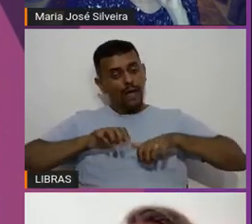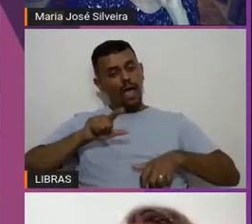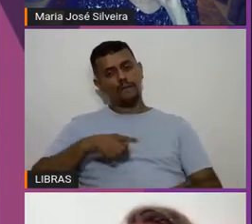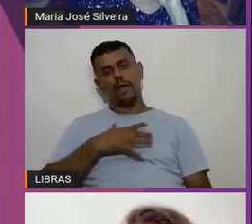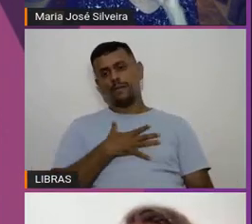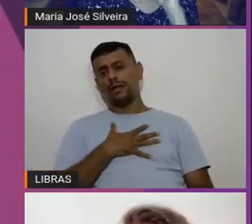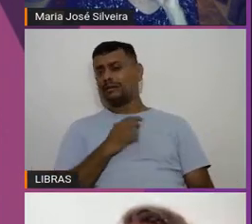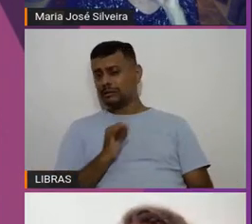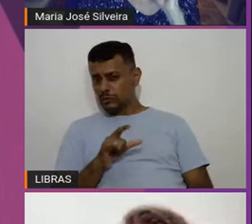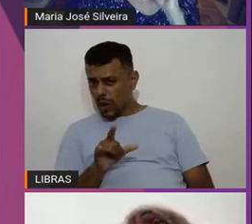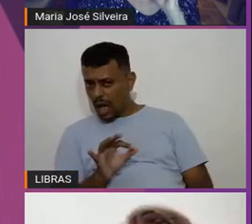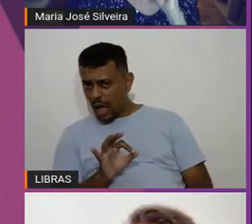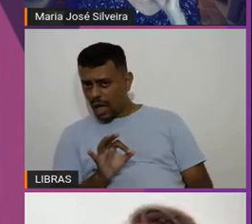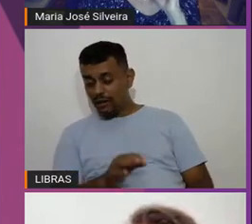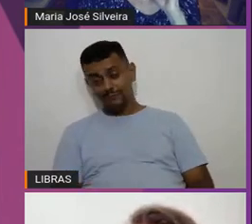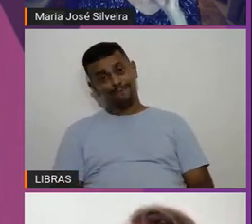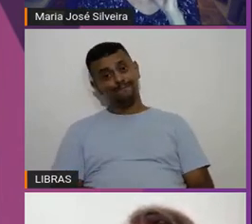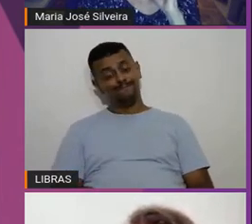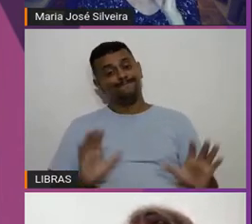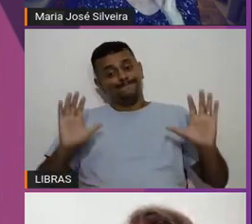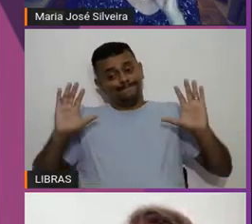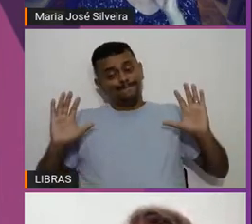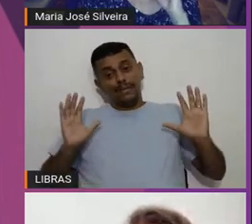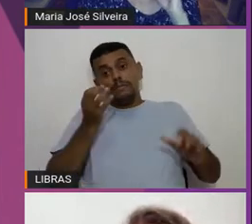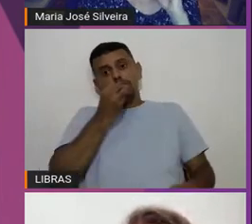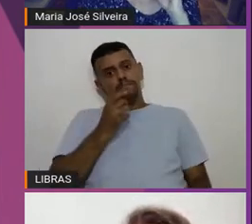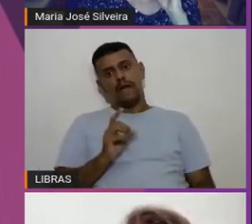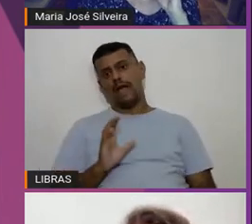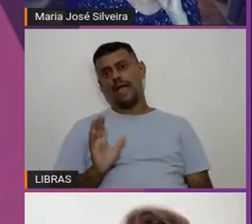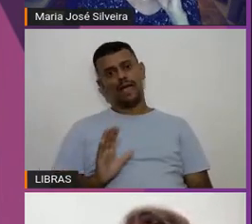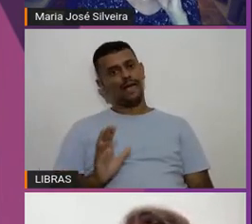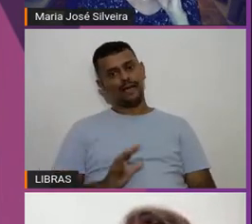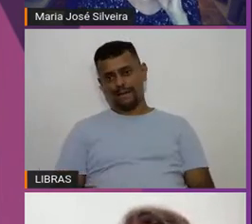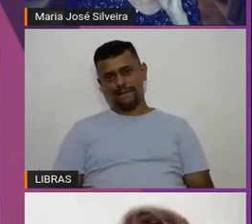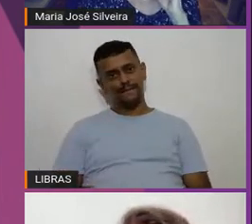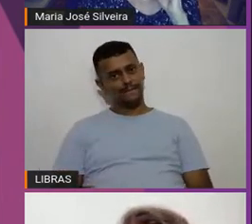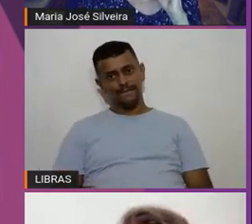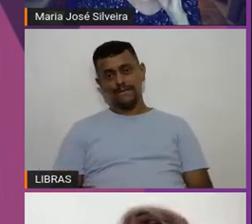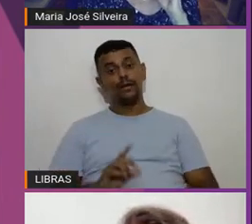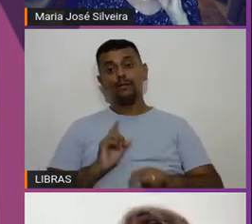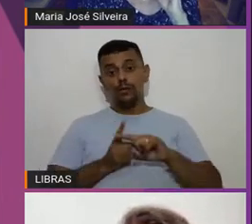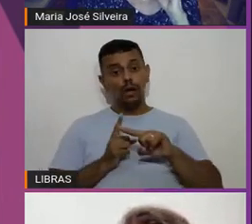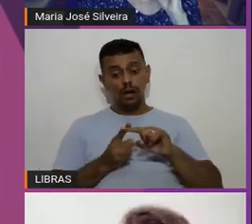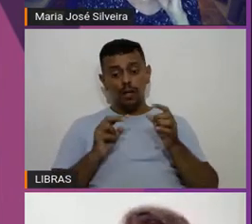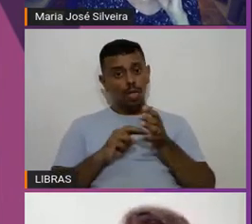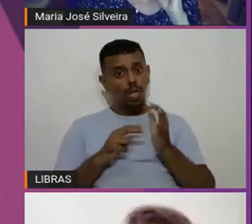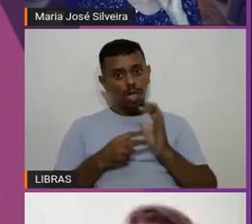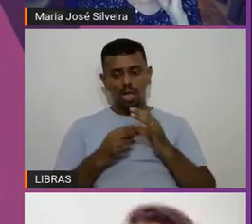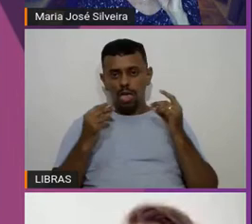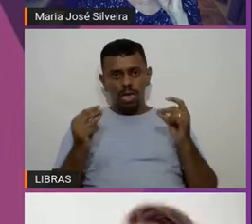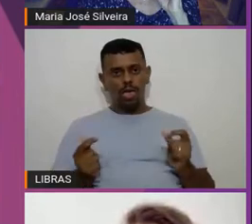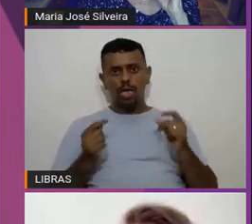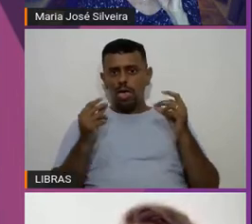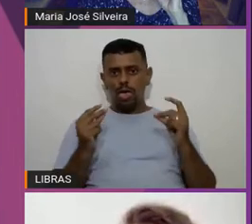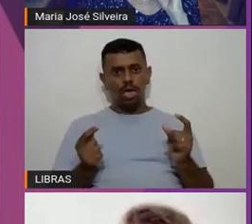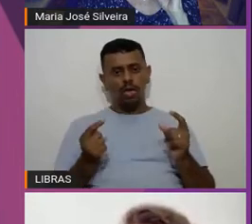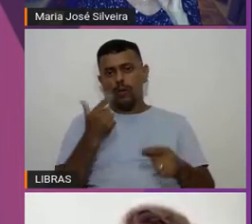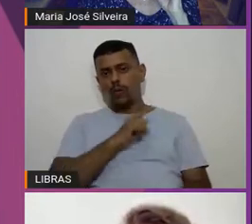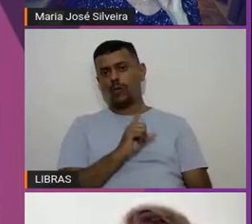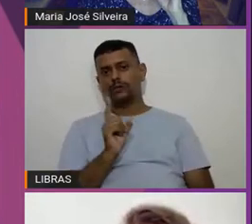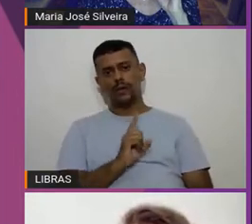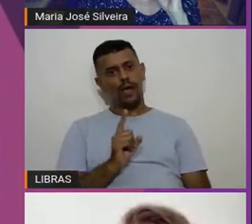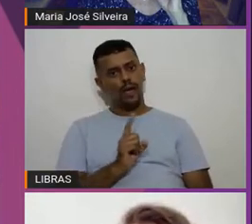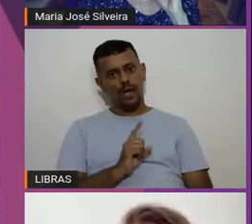for erótico é porque não tá indo bem entendeu porque não tá funcionando e eu